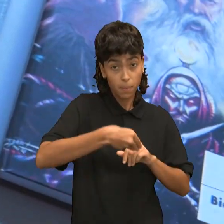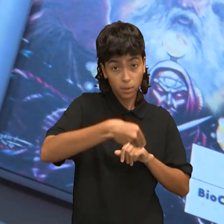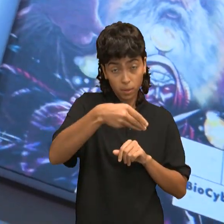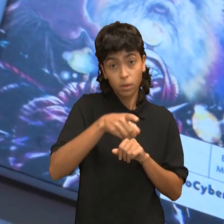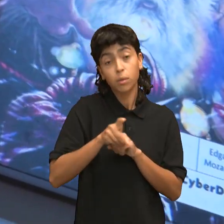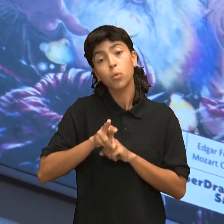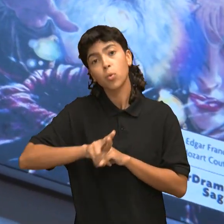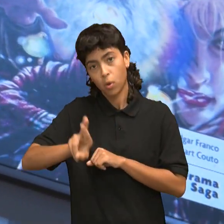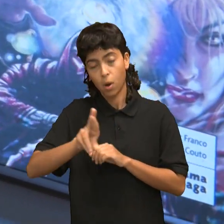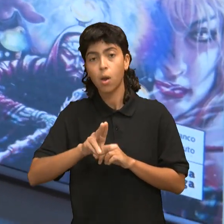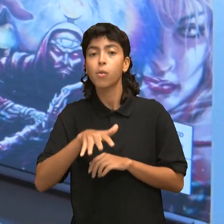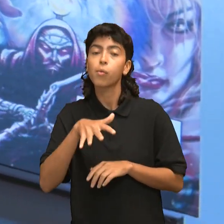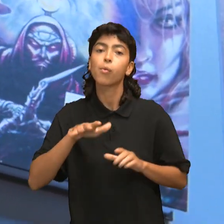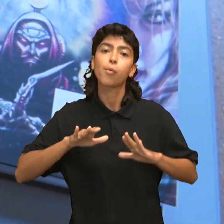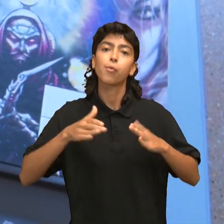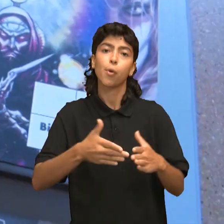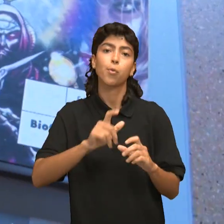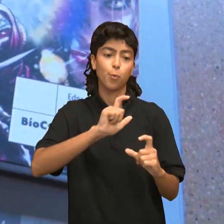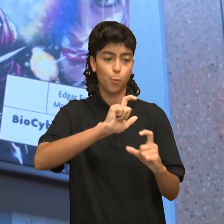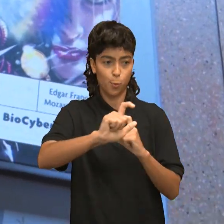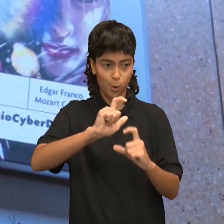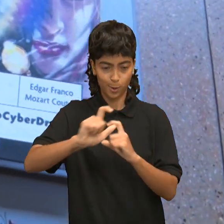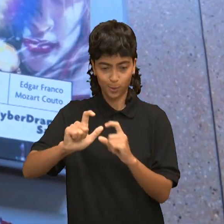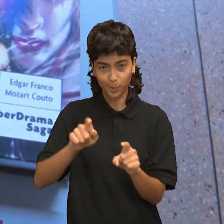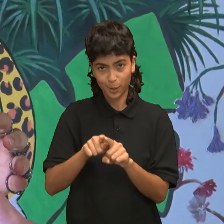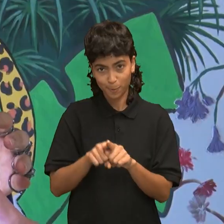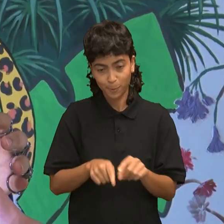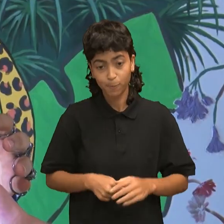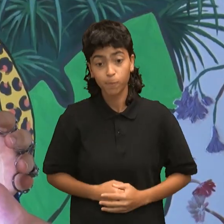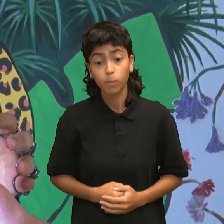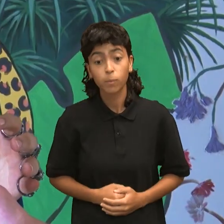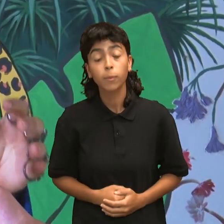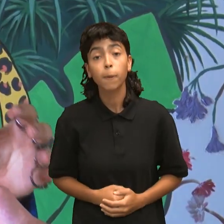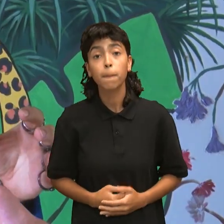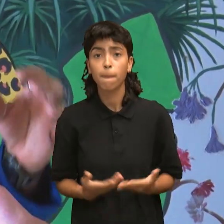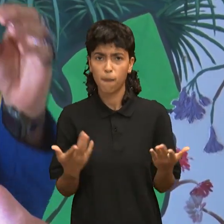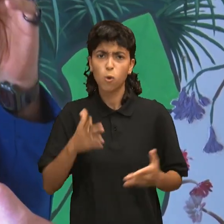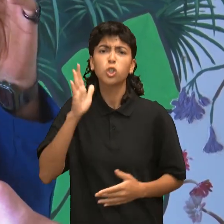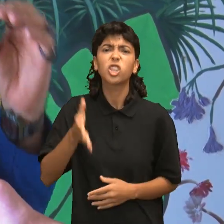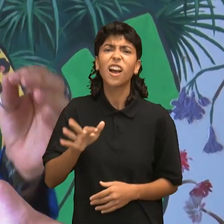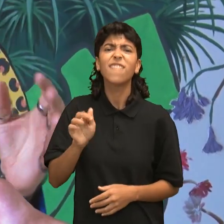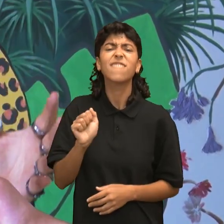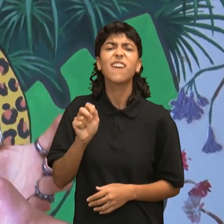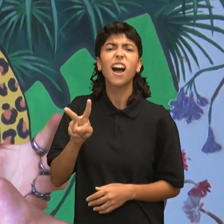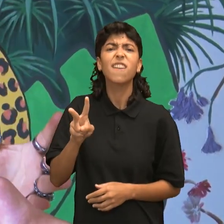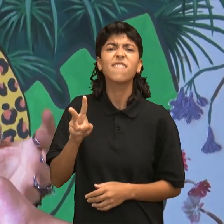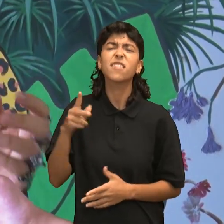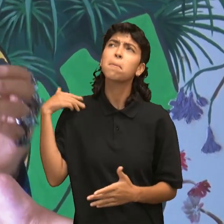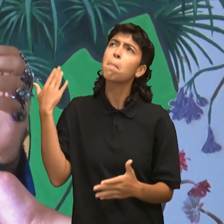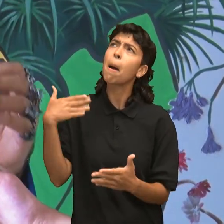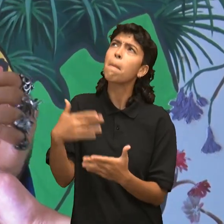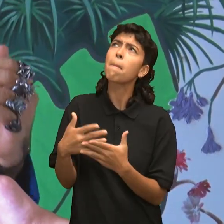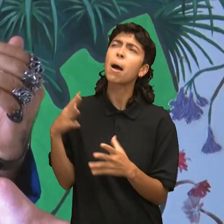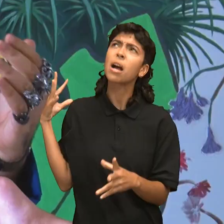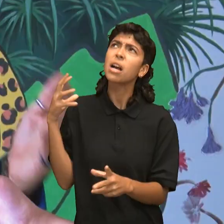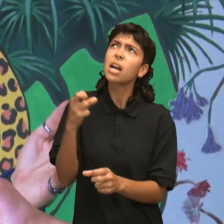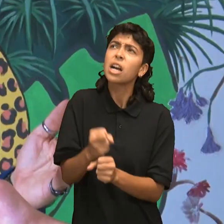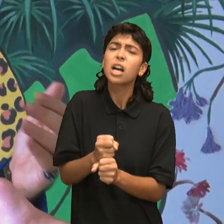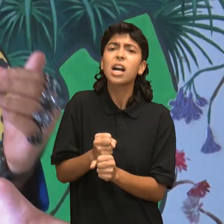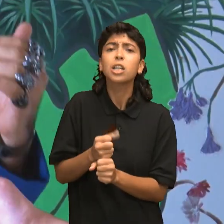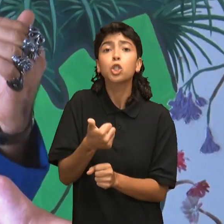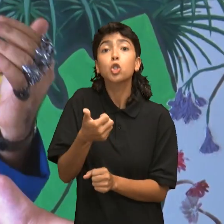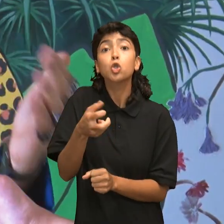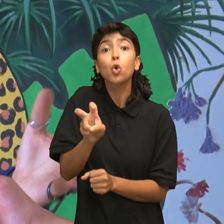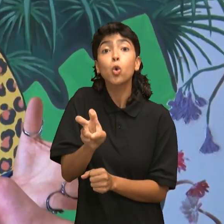doutorado envolveu os quadrinhos. E eu estou na FAV aqui já há 18 anos e sou um